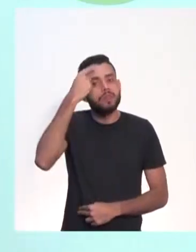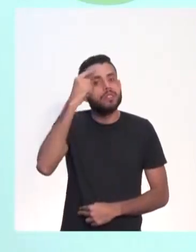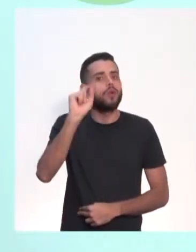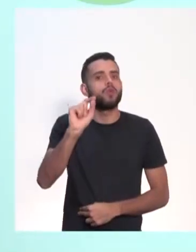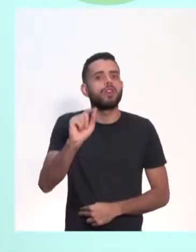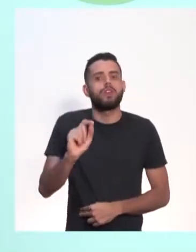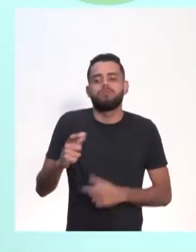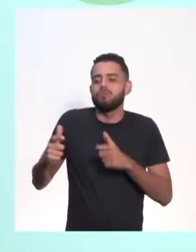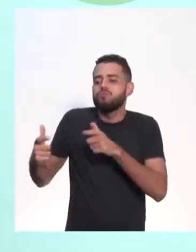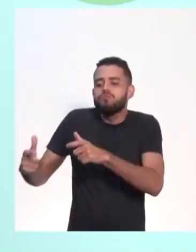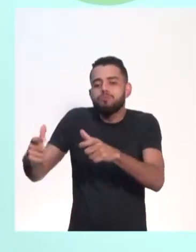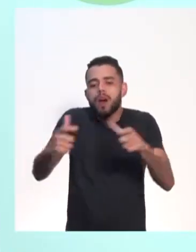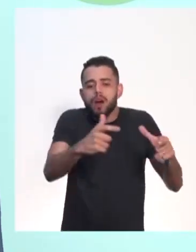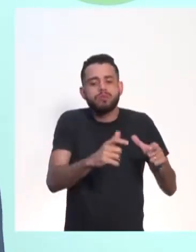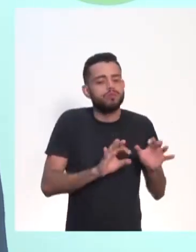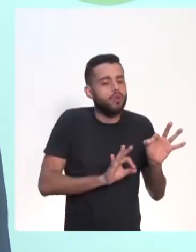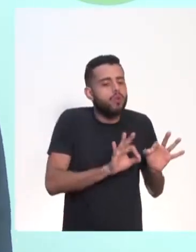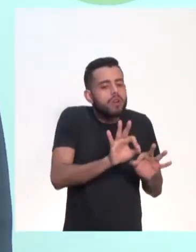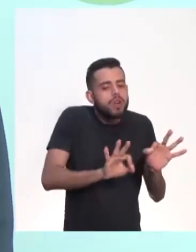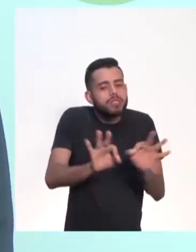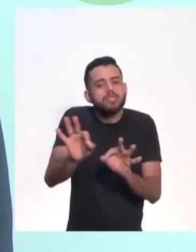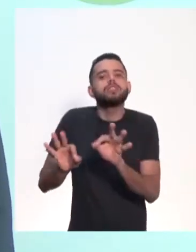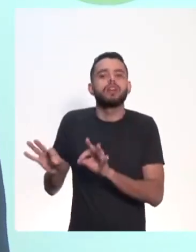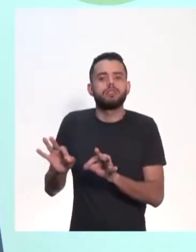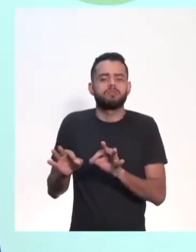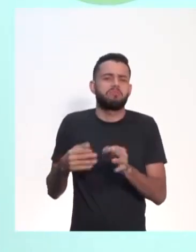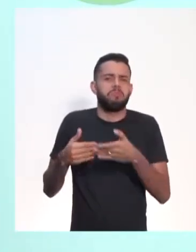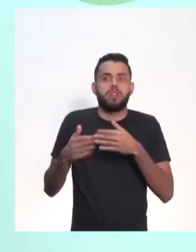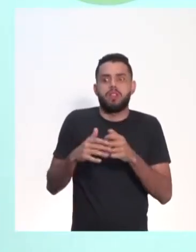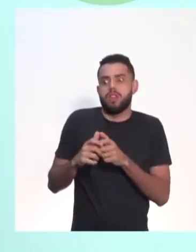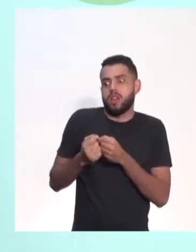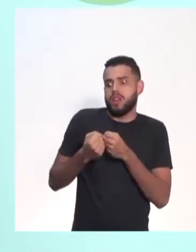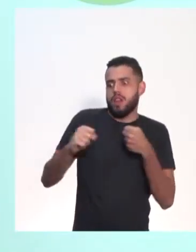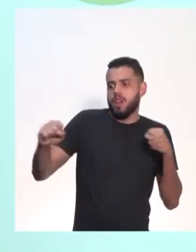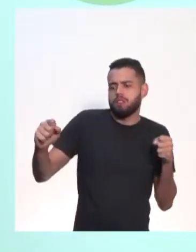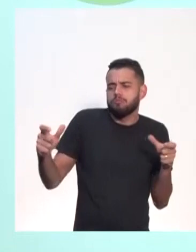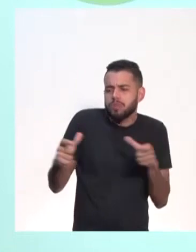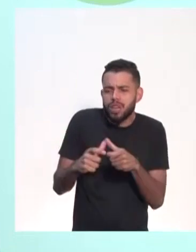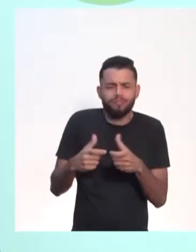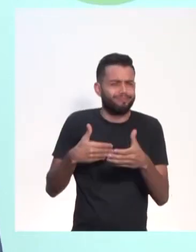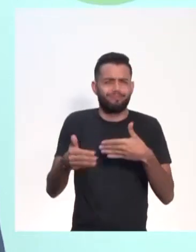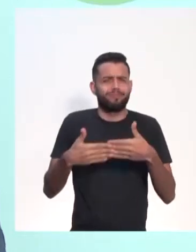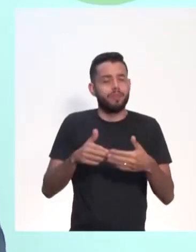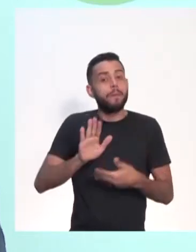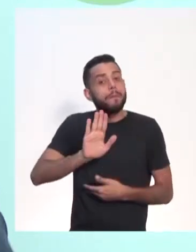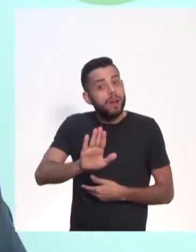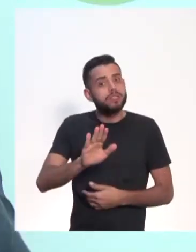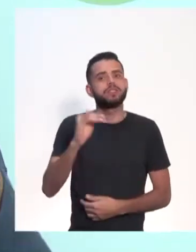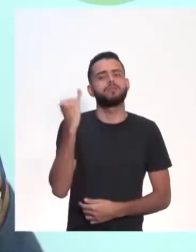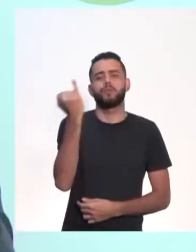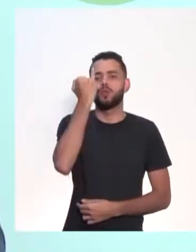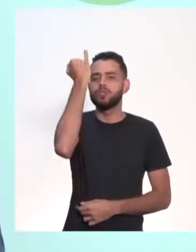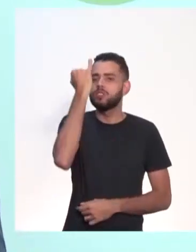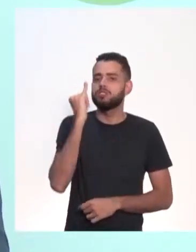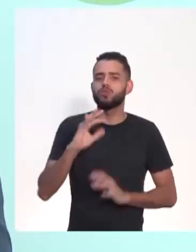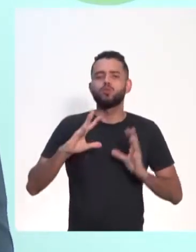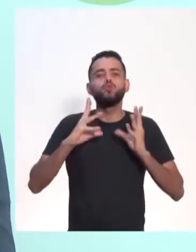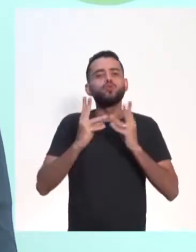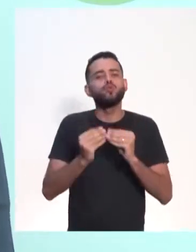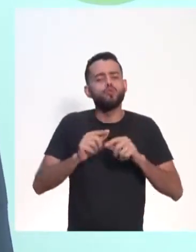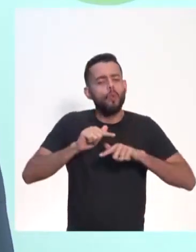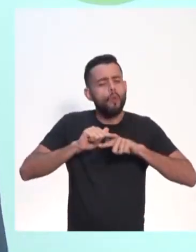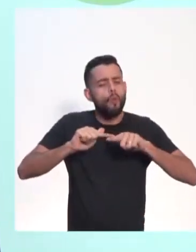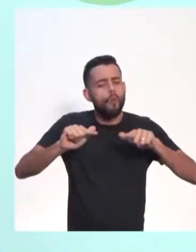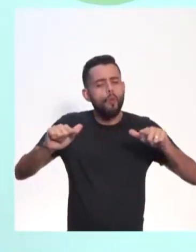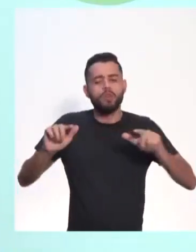organização do espaço. Não importa se o espaço é pequeno, se o espaço é grande. O que importa é que a gente deixe as coisas organizadas